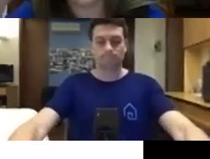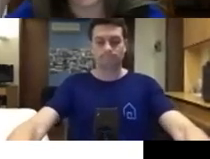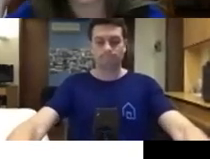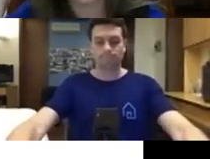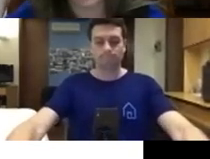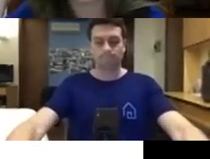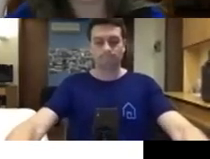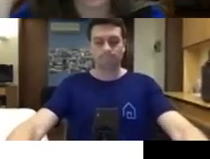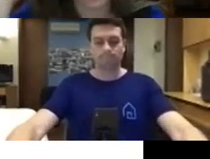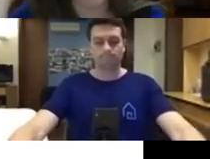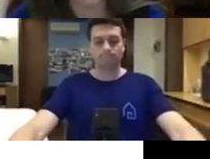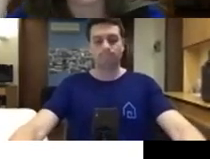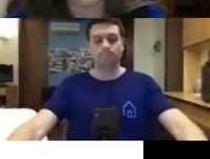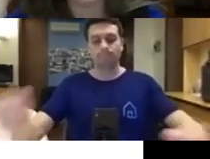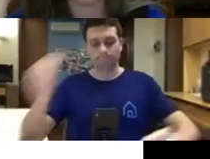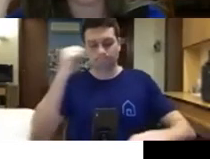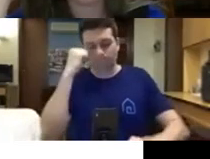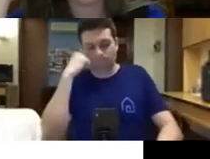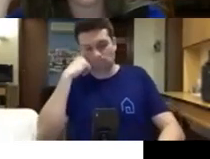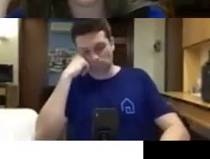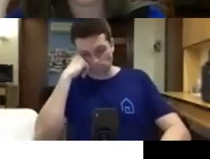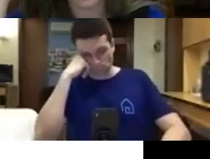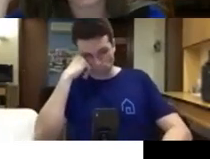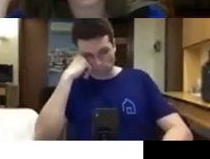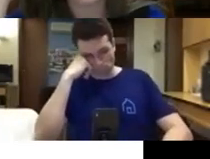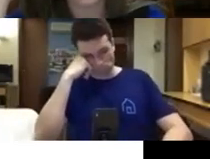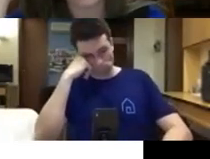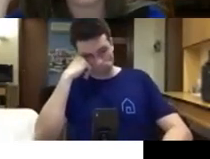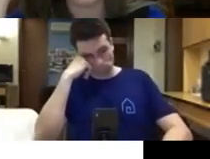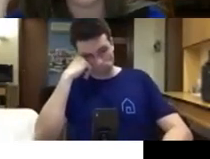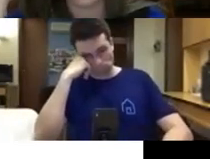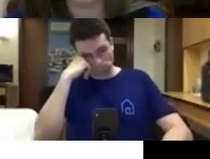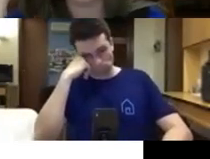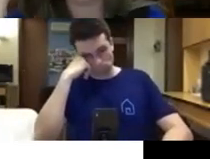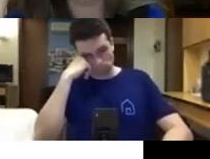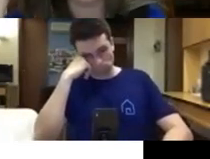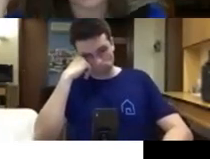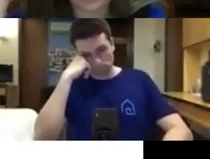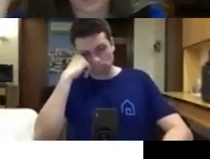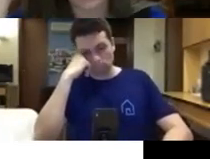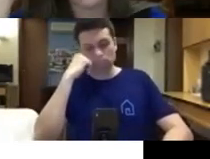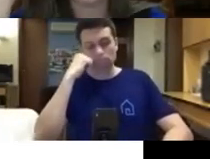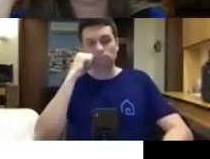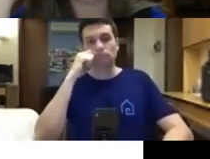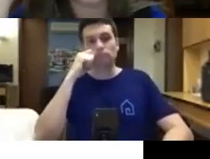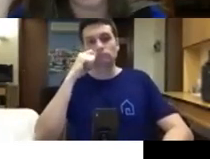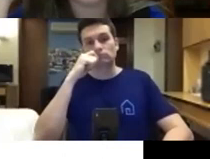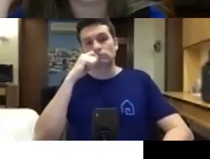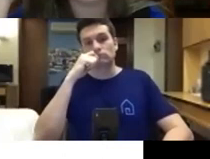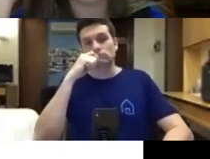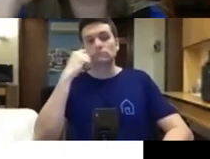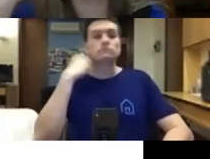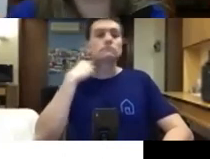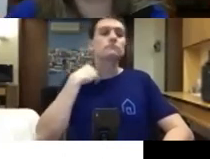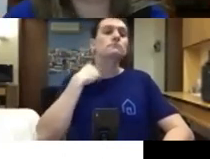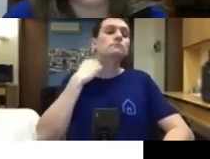do hidróxido de cálcio que foi decomposto, né? O que eu posso empregar, então? Por exemplo, utilização de escória, cimentos